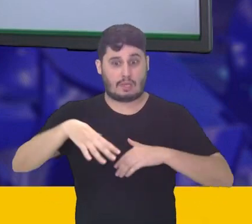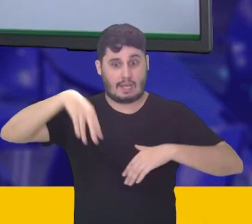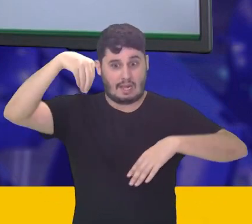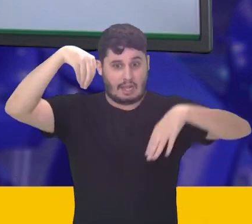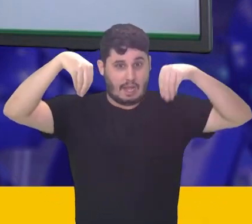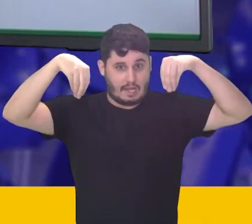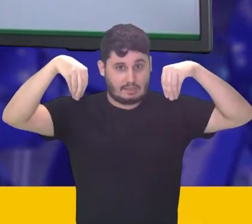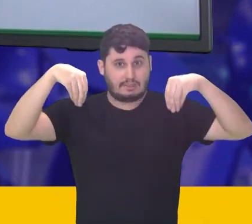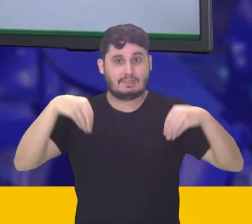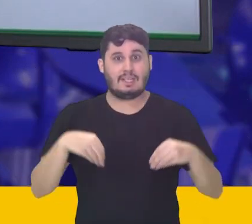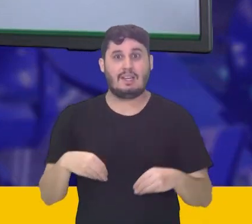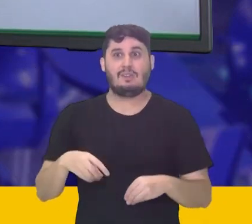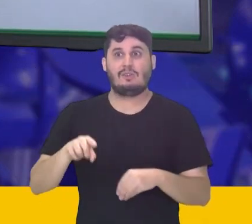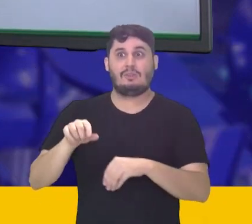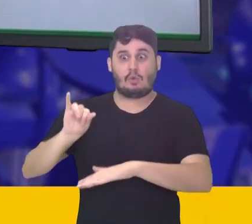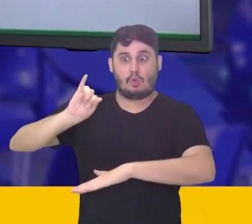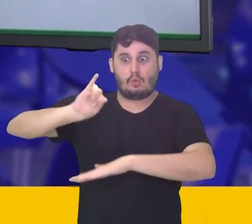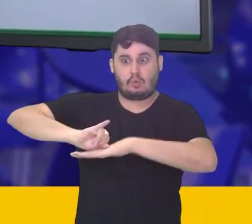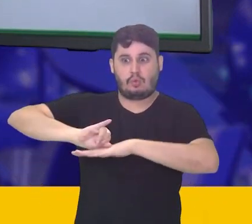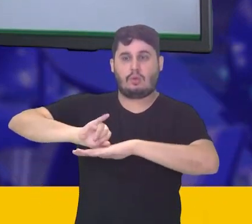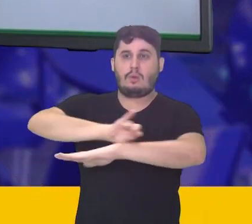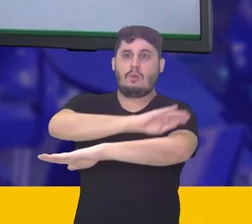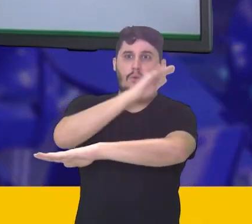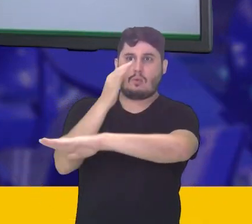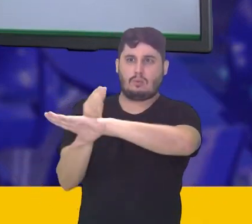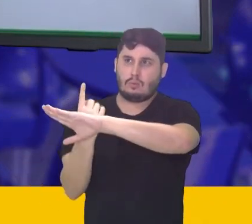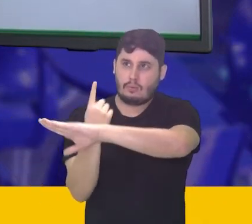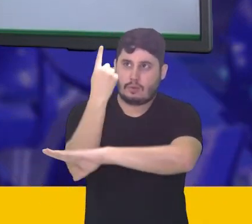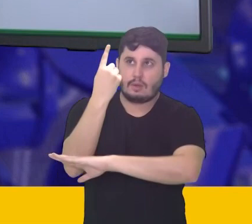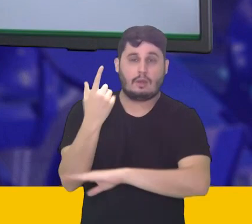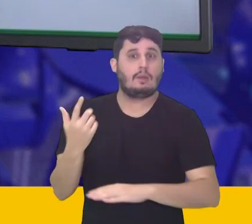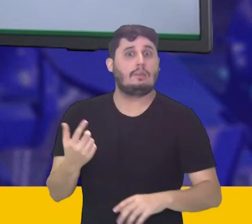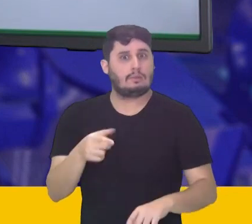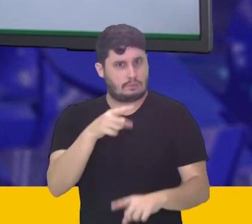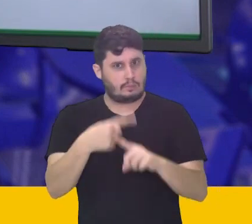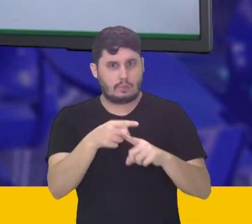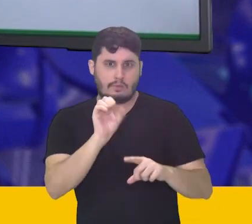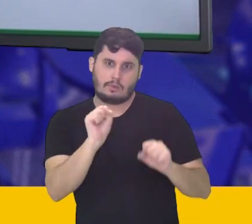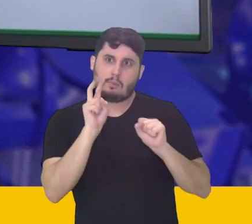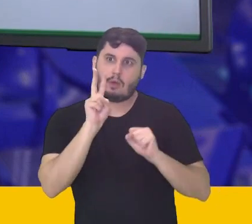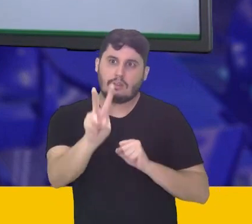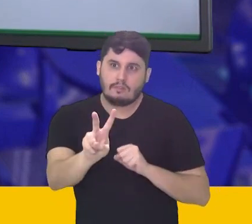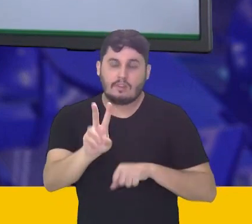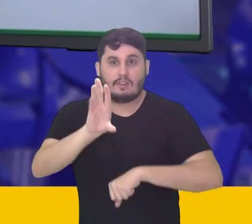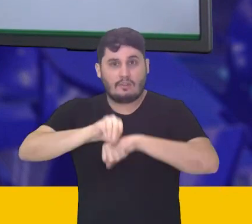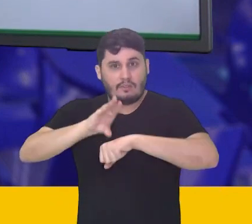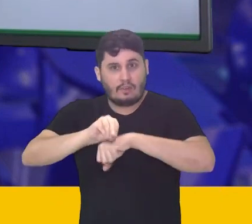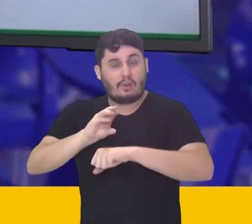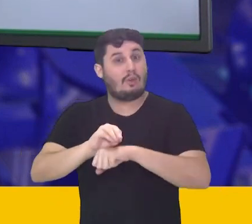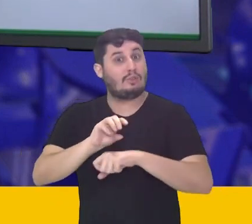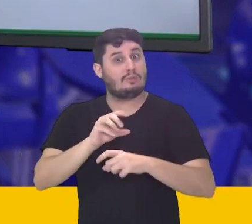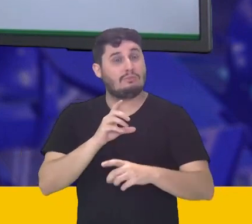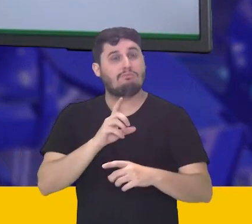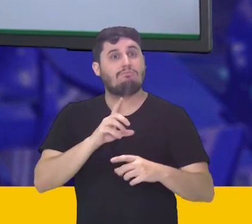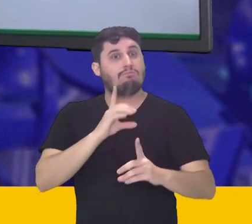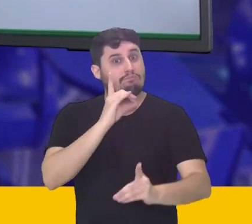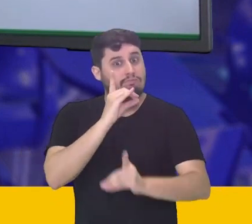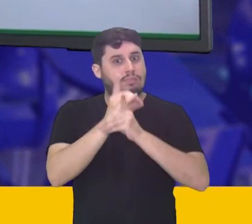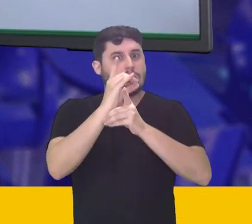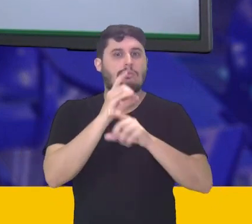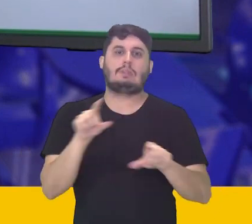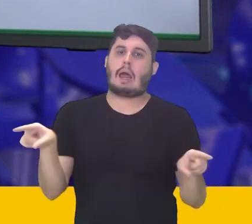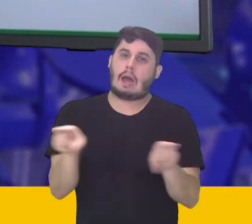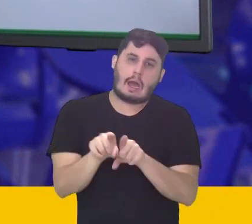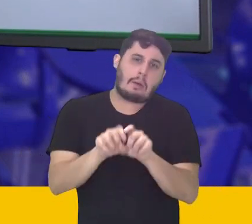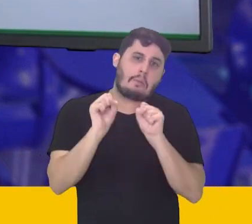colina. Então, muitas vezes a gente pode achar isso aí, ou nas ilustrações do texto, certo? Ou procurar